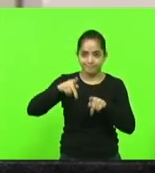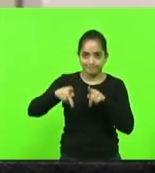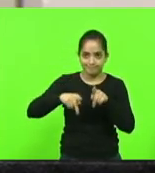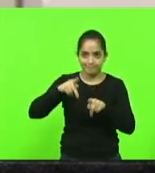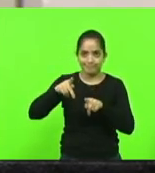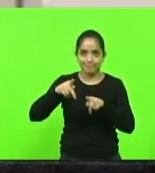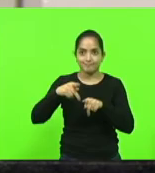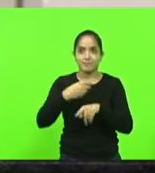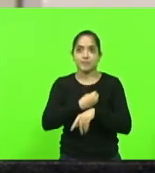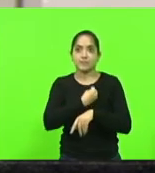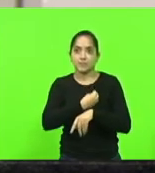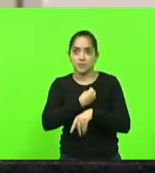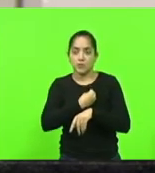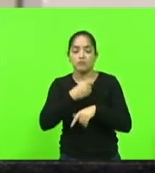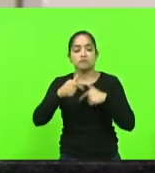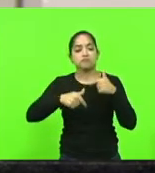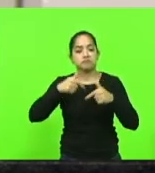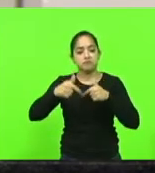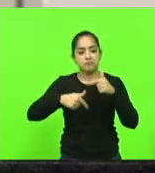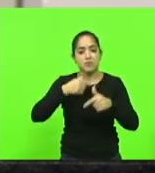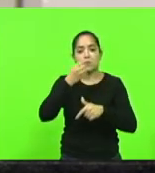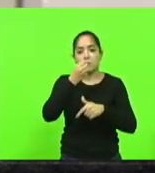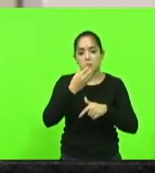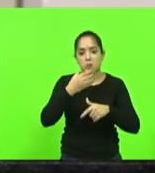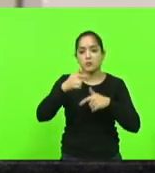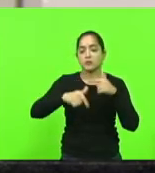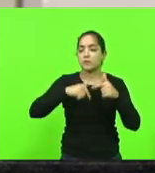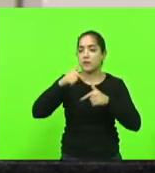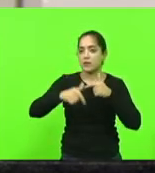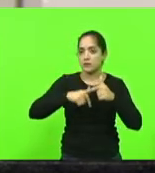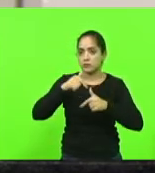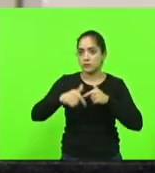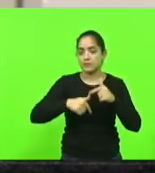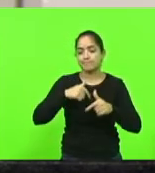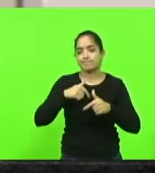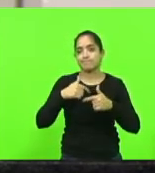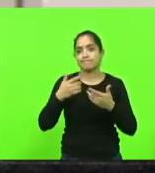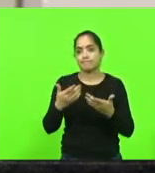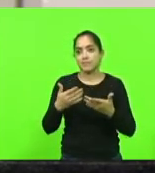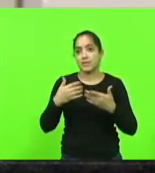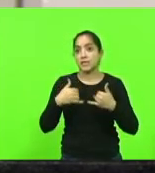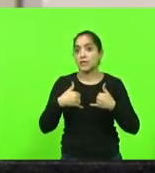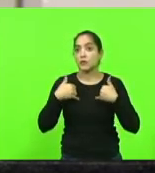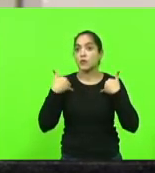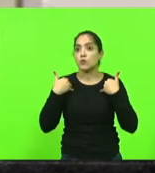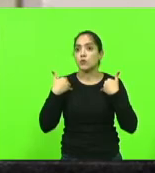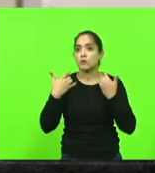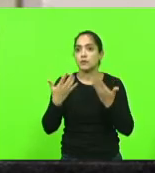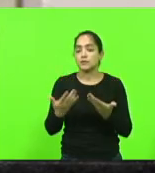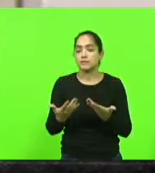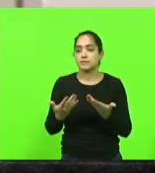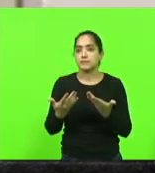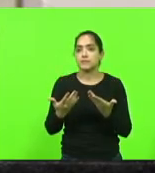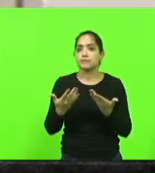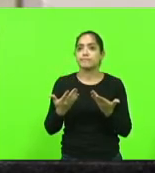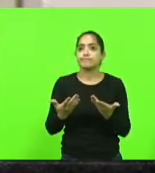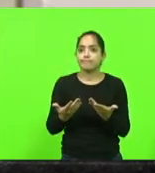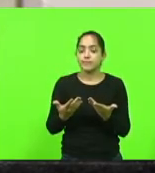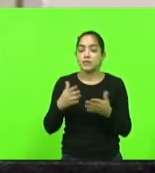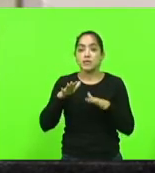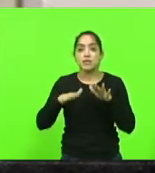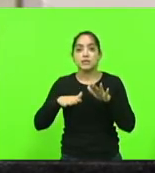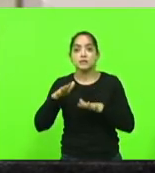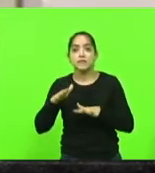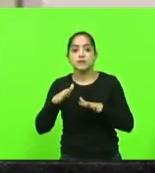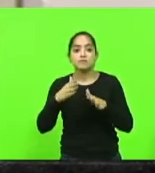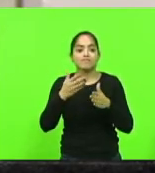gente boa e trabalhadora, de gente boa e trabalhadora, que orgulha Santa Catarina e que está, muitas vezes, perdendo